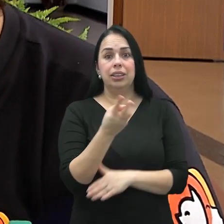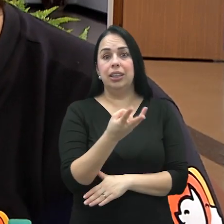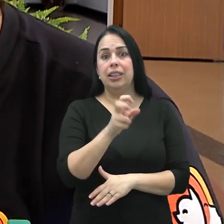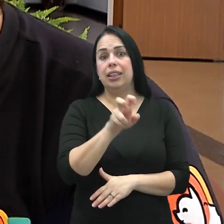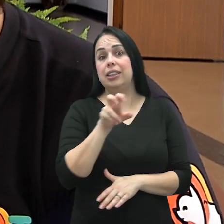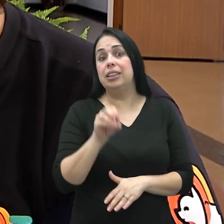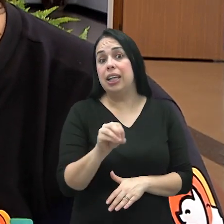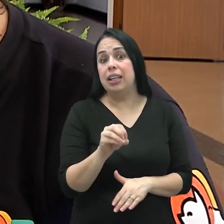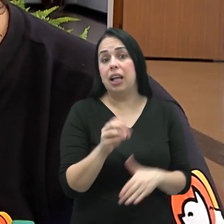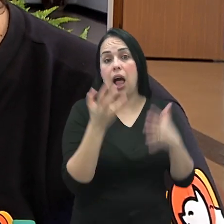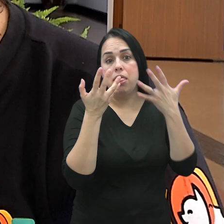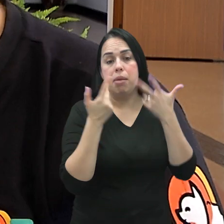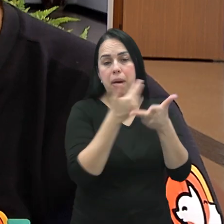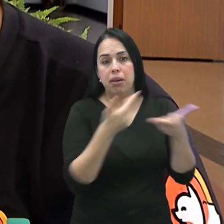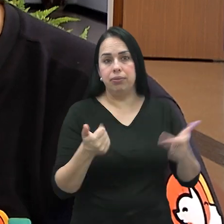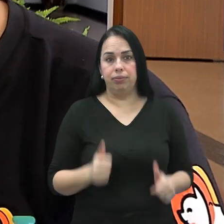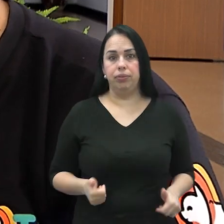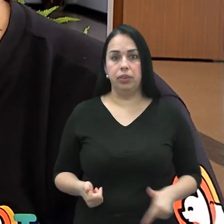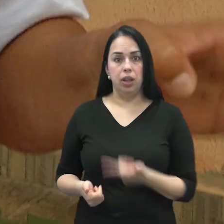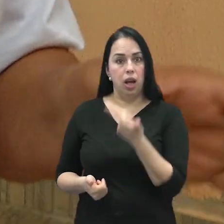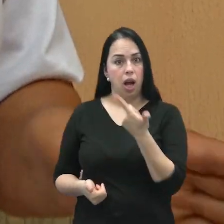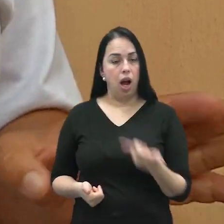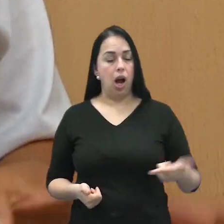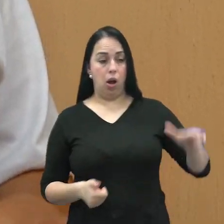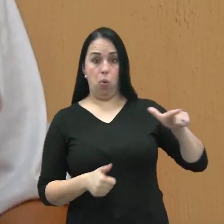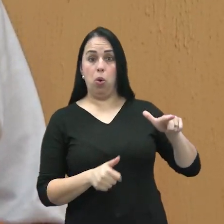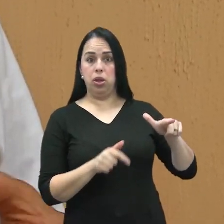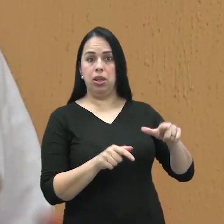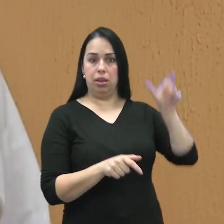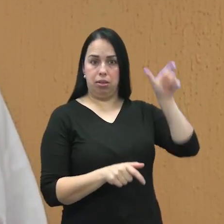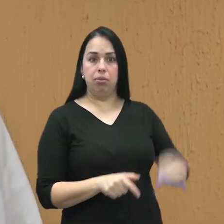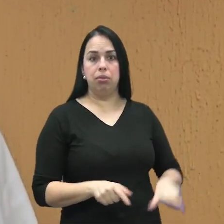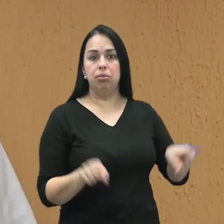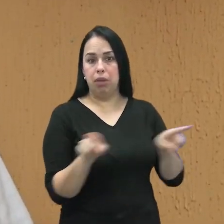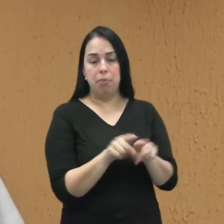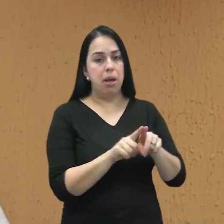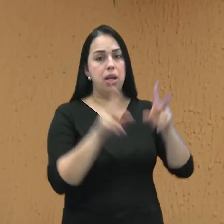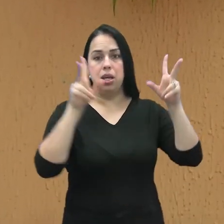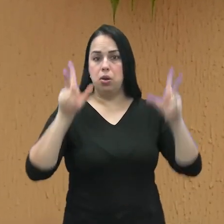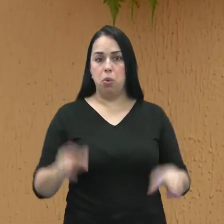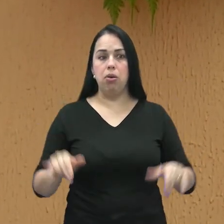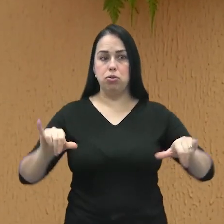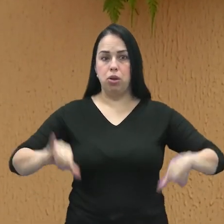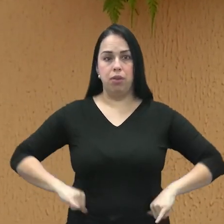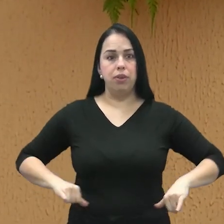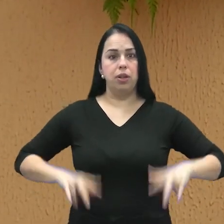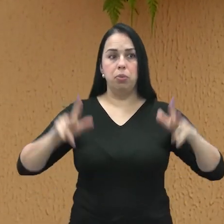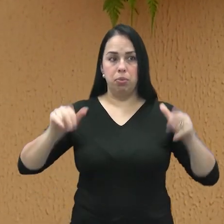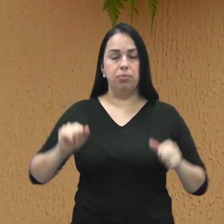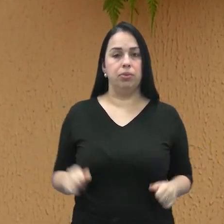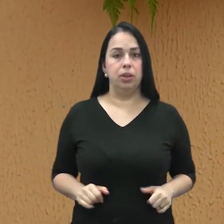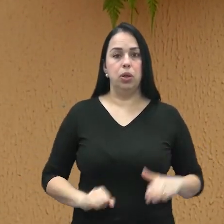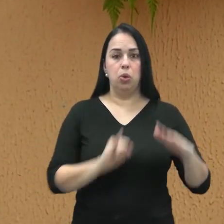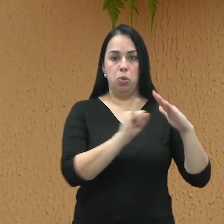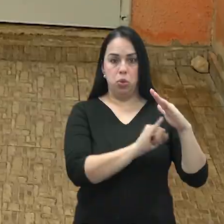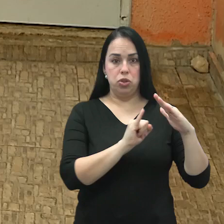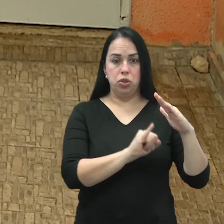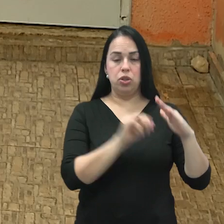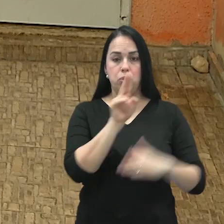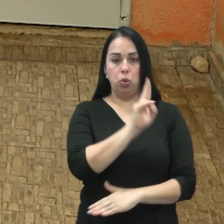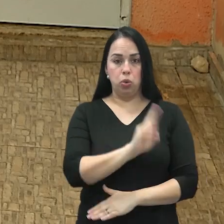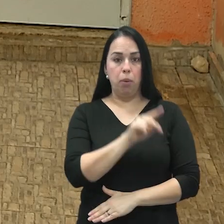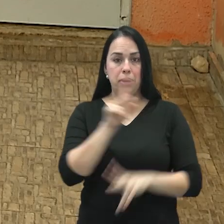ajudamos mais de 350 animais. Essa outra protetora de animais também passa pela mesma dificuldade.